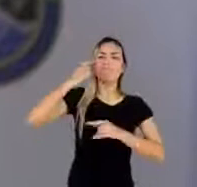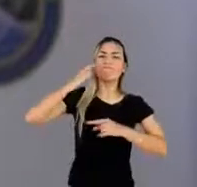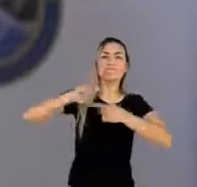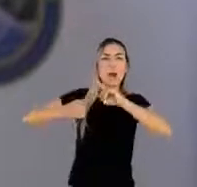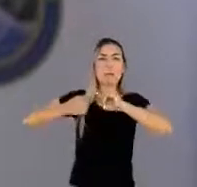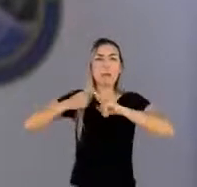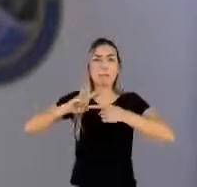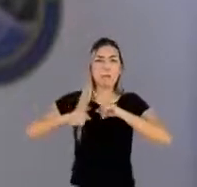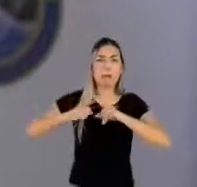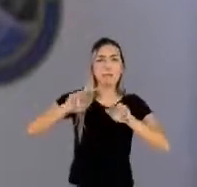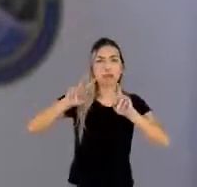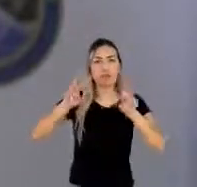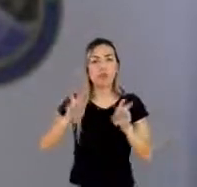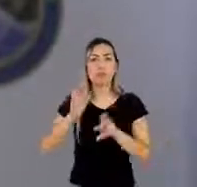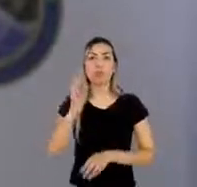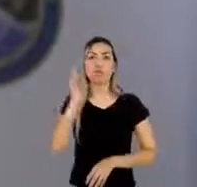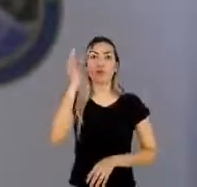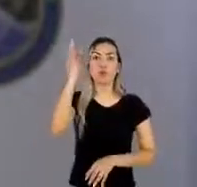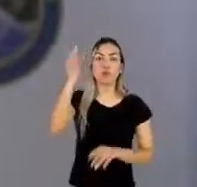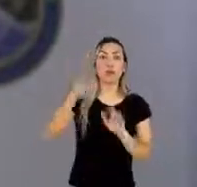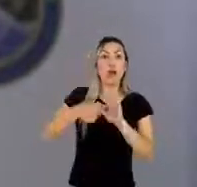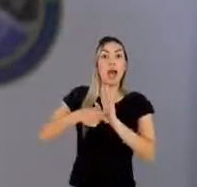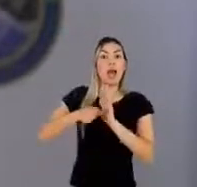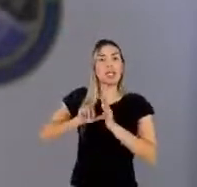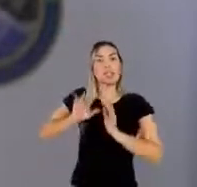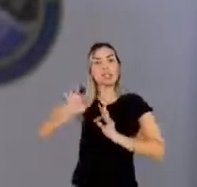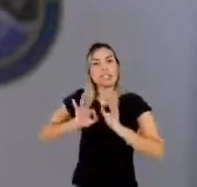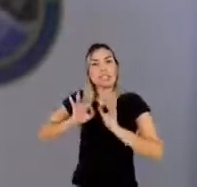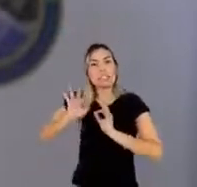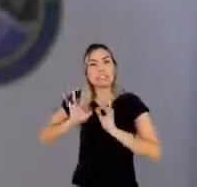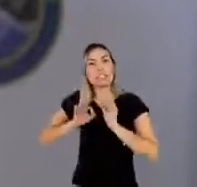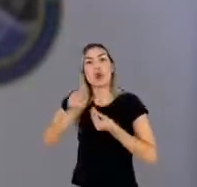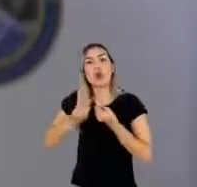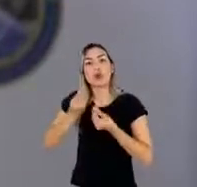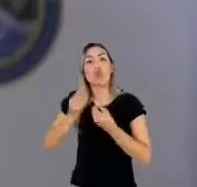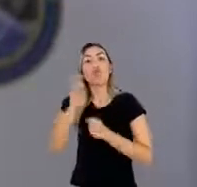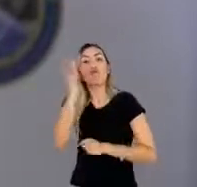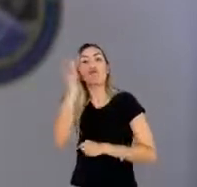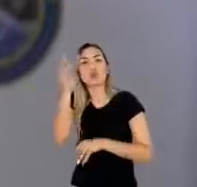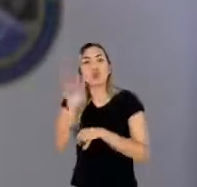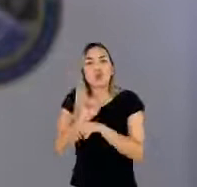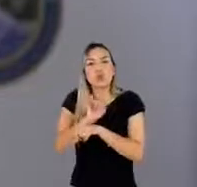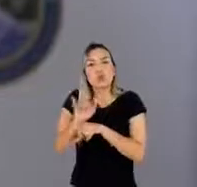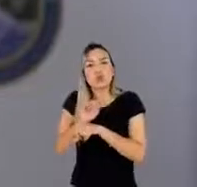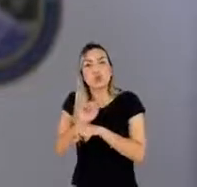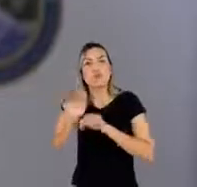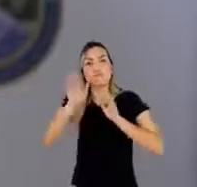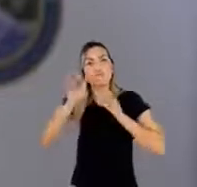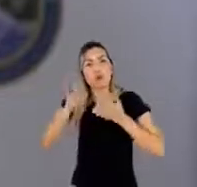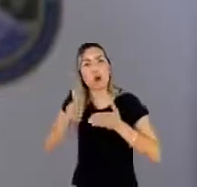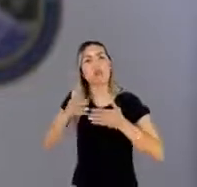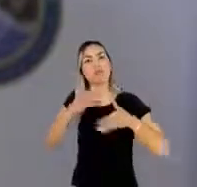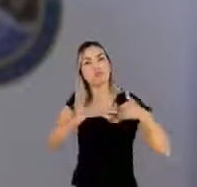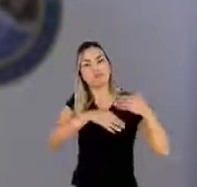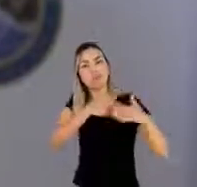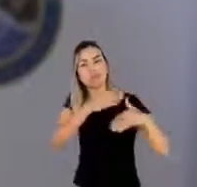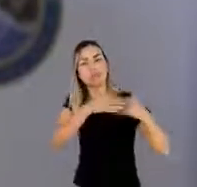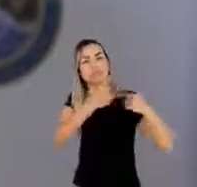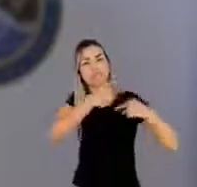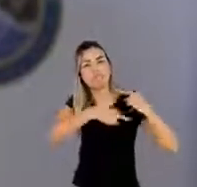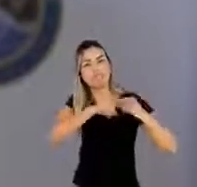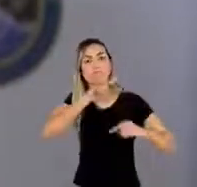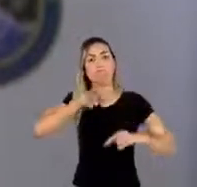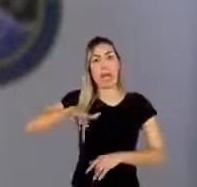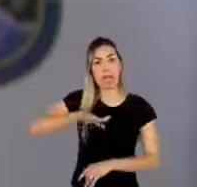preparando para novidades dos próximos anos com foco no desenvolvimento de um setor elétrico mais